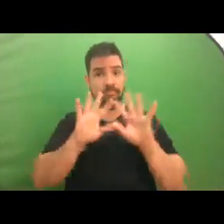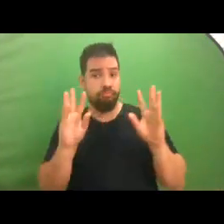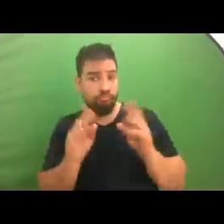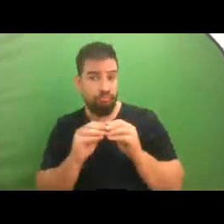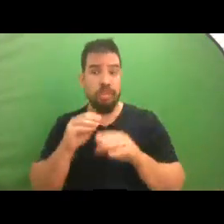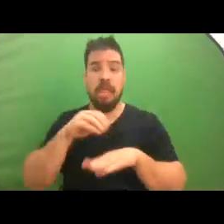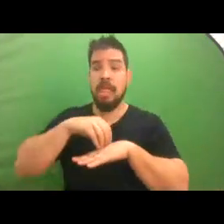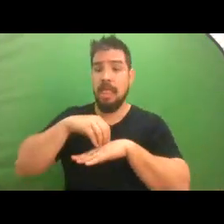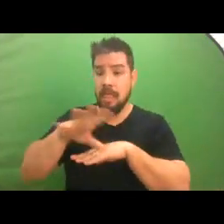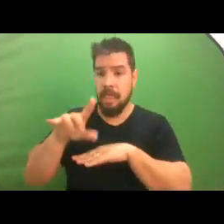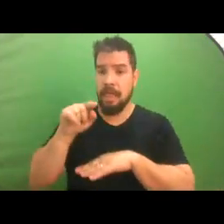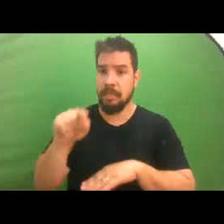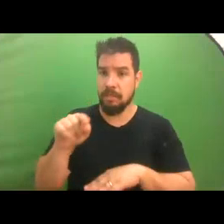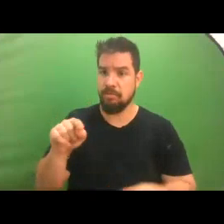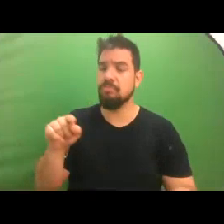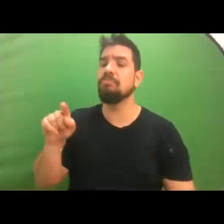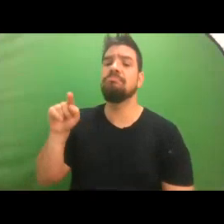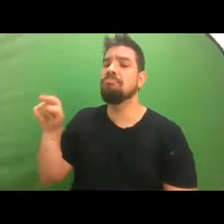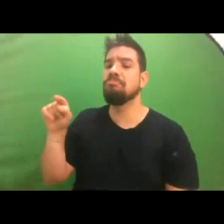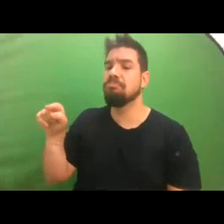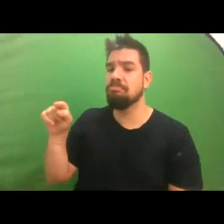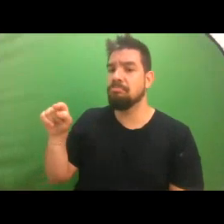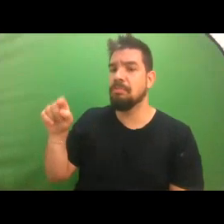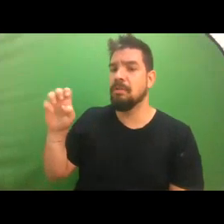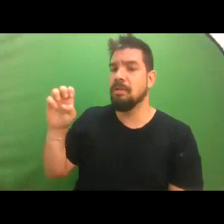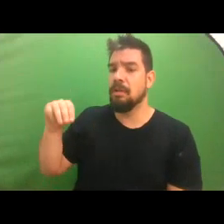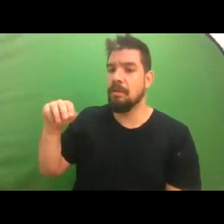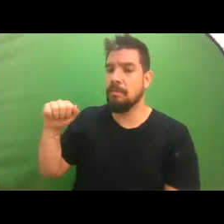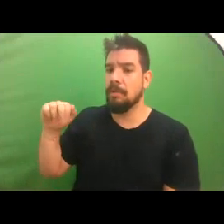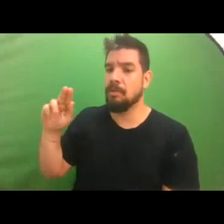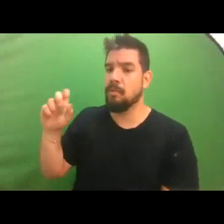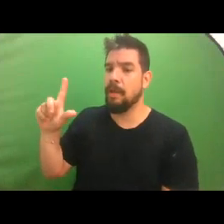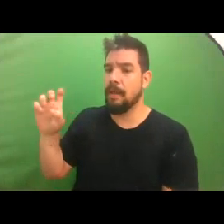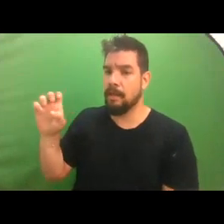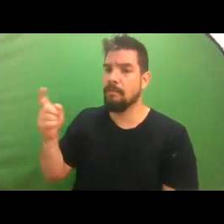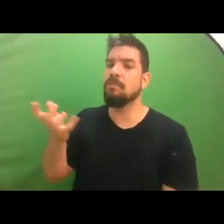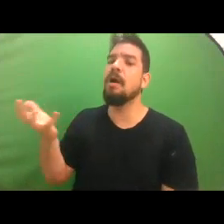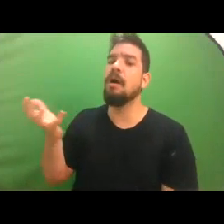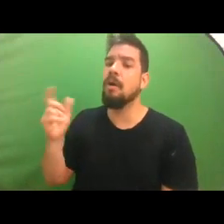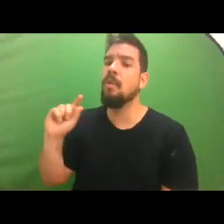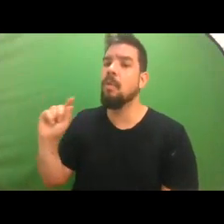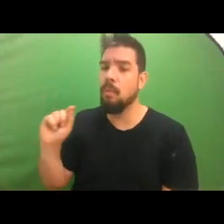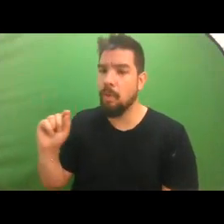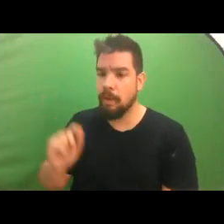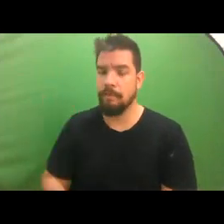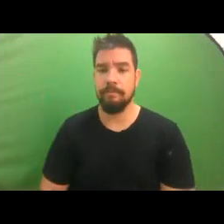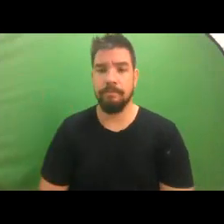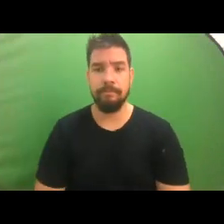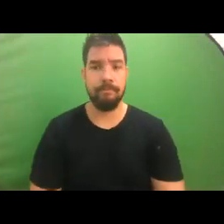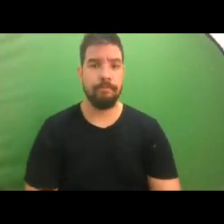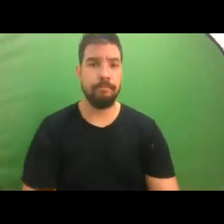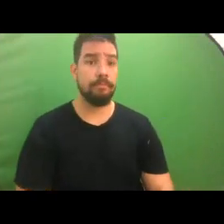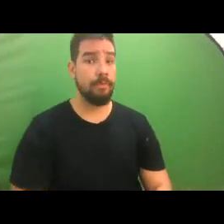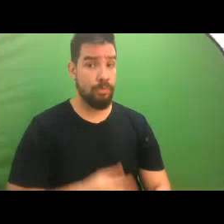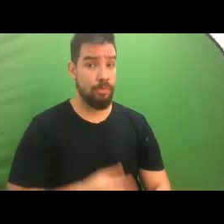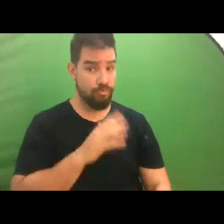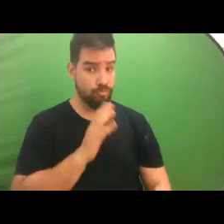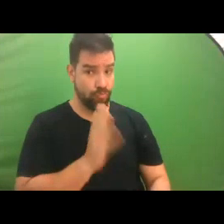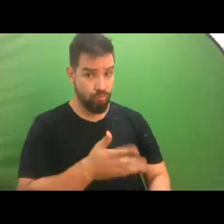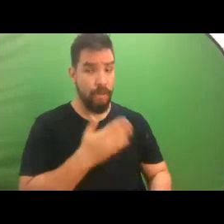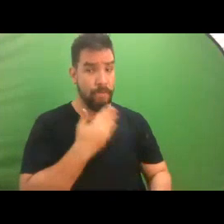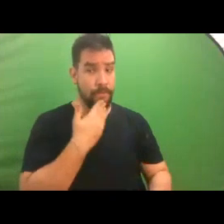No seu caso, seria, você quer fazer o quê, Emanuele? Olha, eu fiz o reajuste da